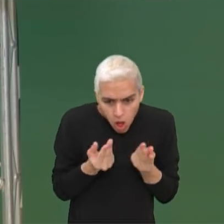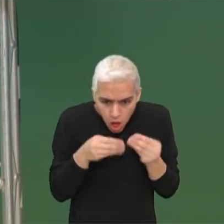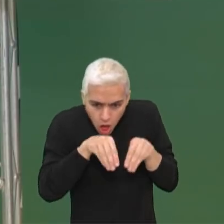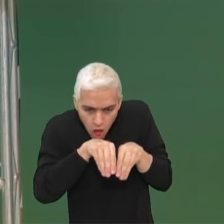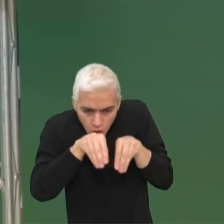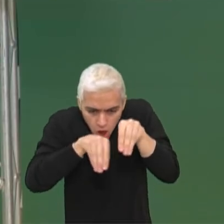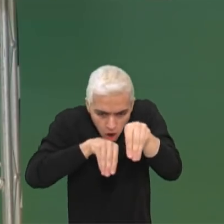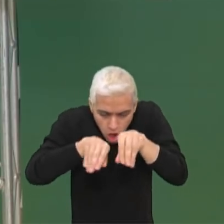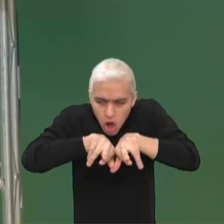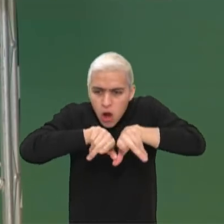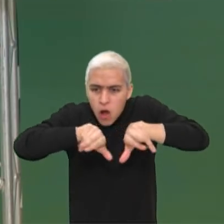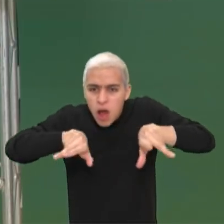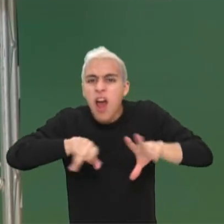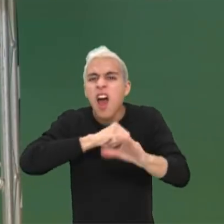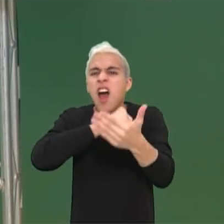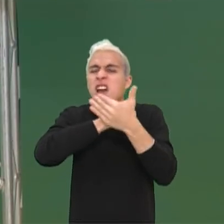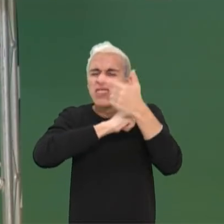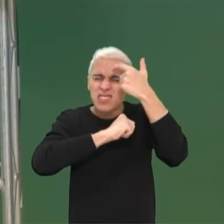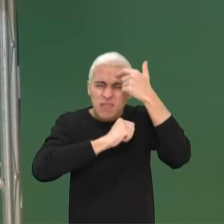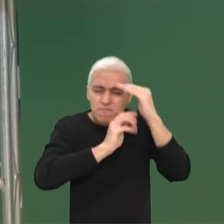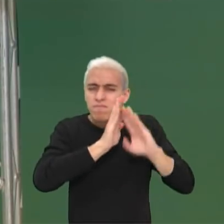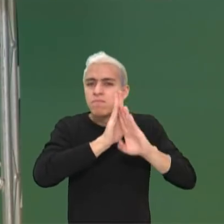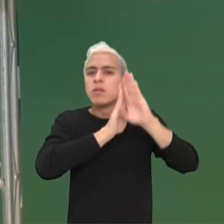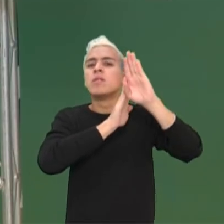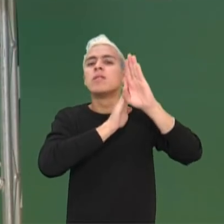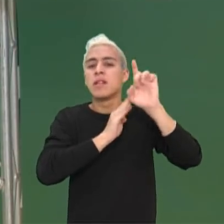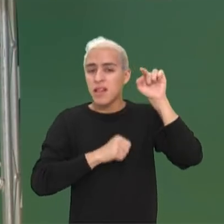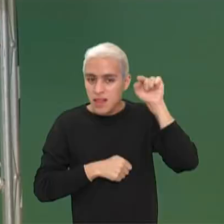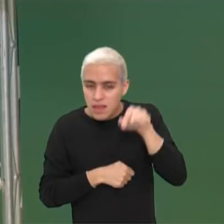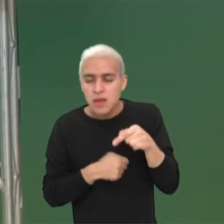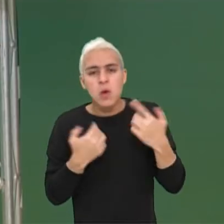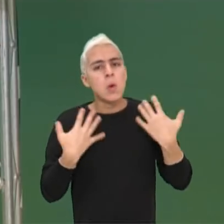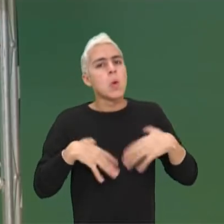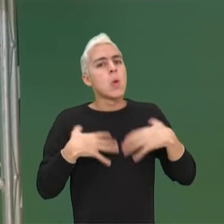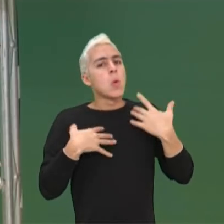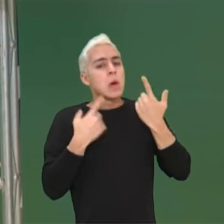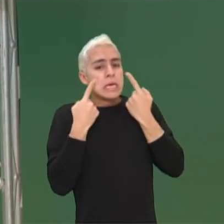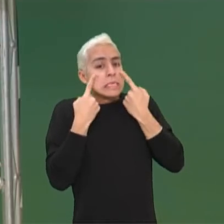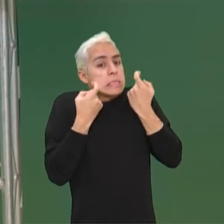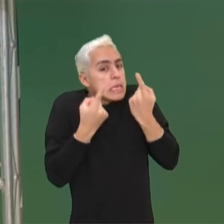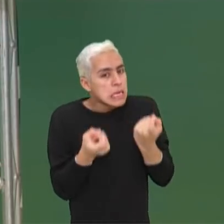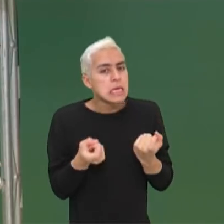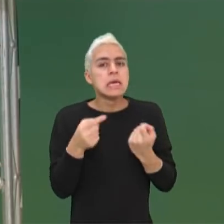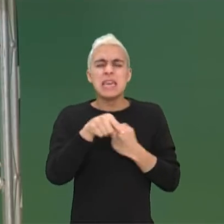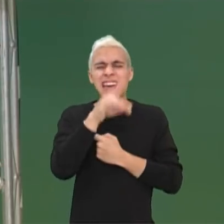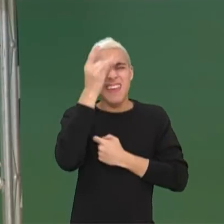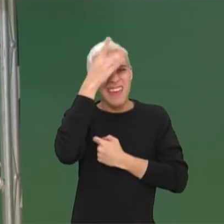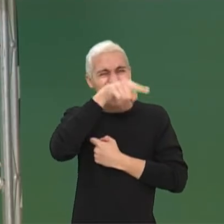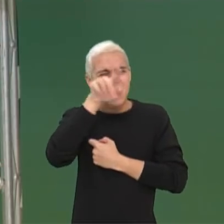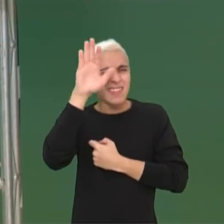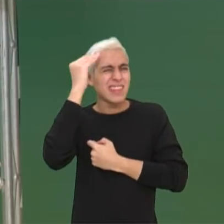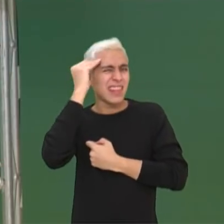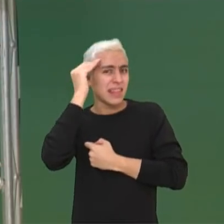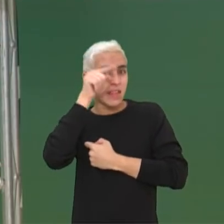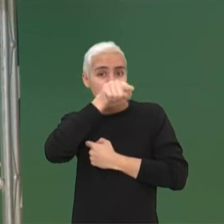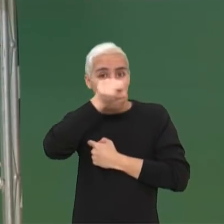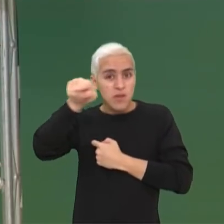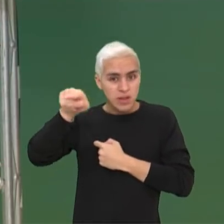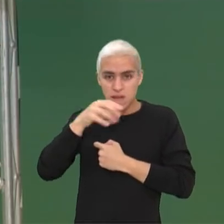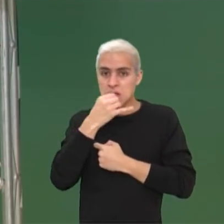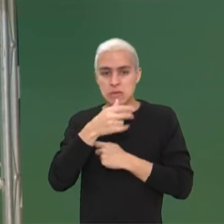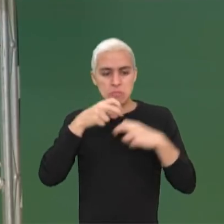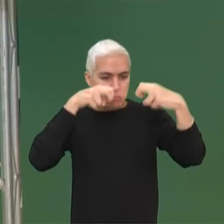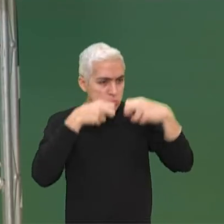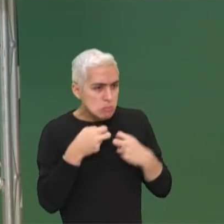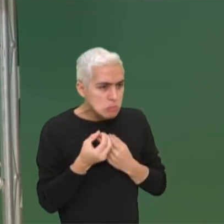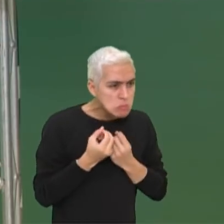de cartas, qualquer tipo de jogo aí. Então, isso é muito interessante e muito fácil assim, de você entender. Então, quando você estiver participando de um jogo,